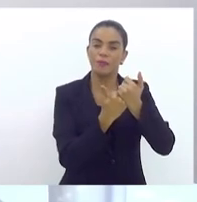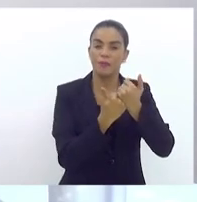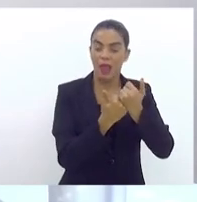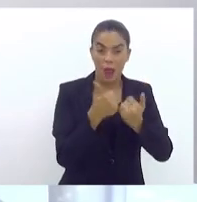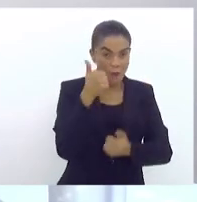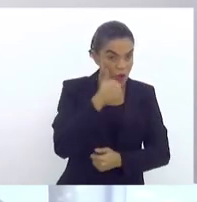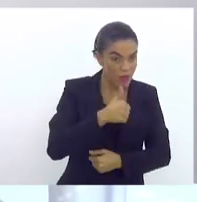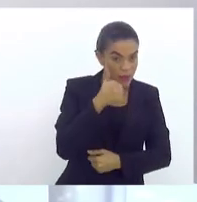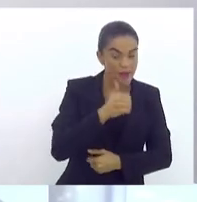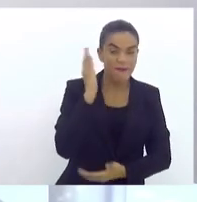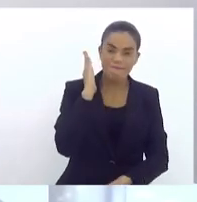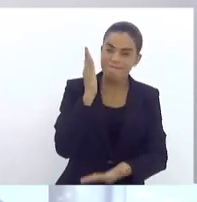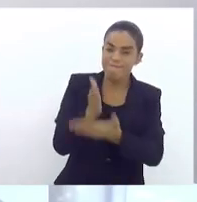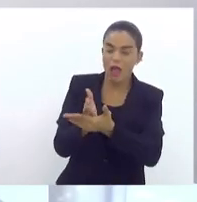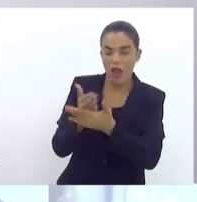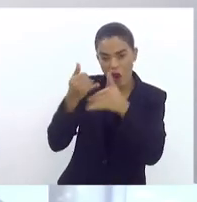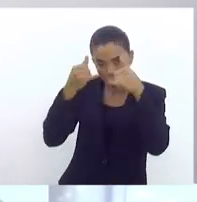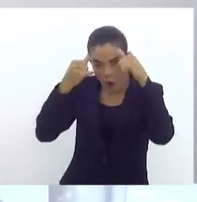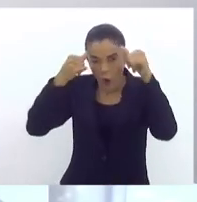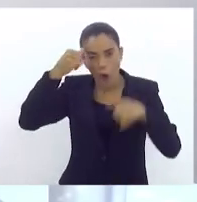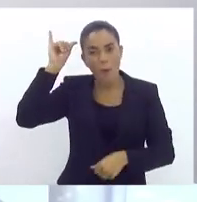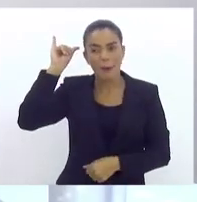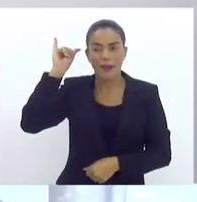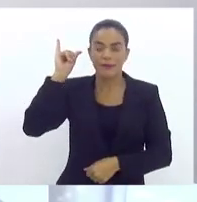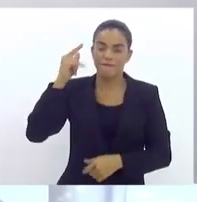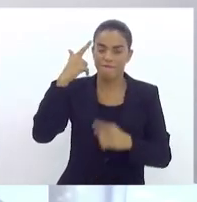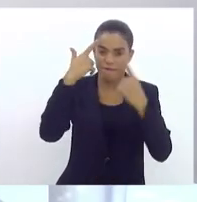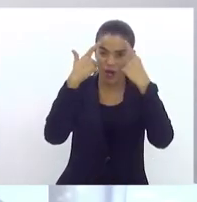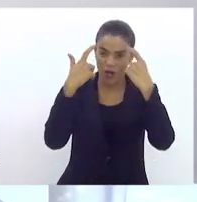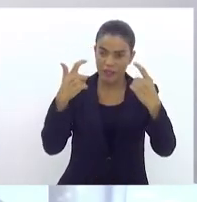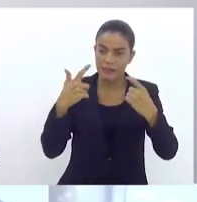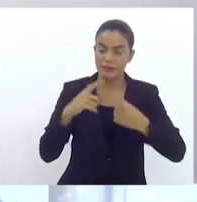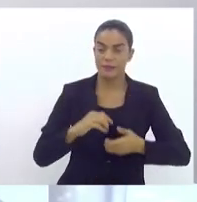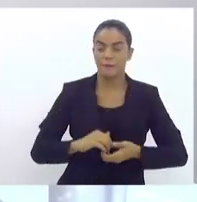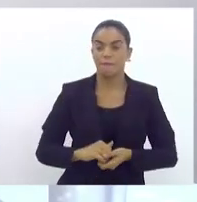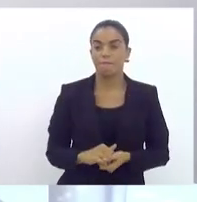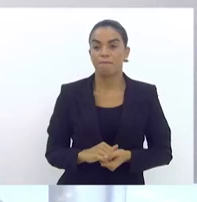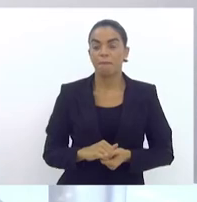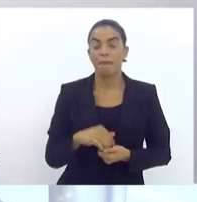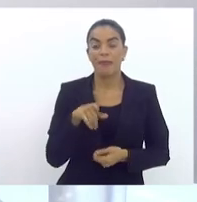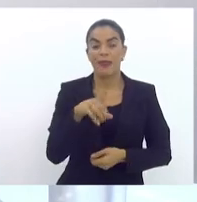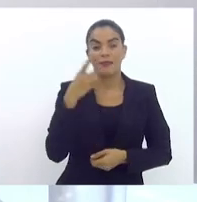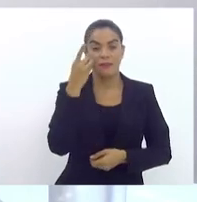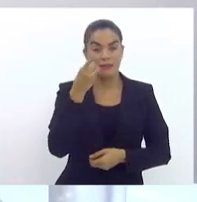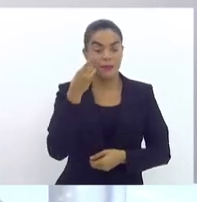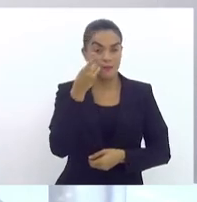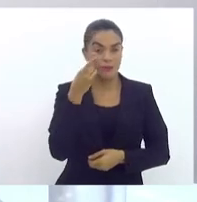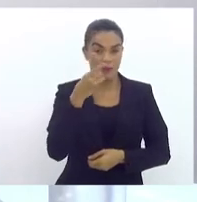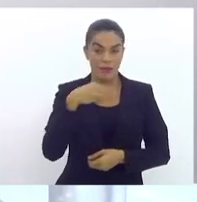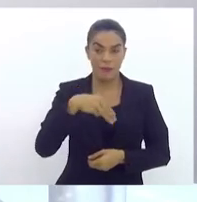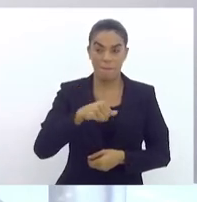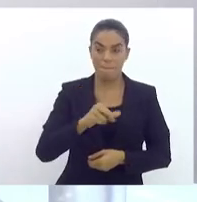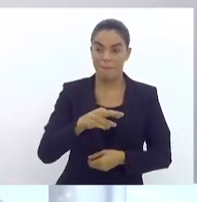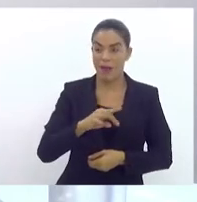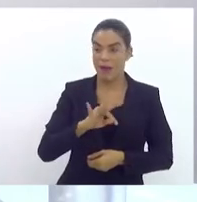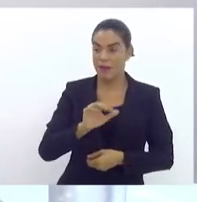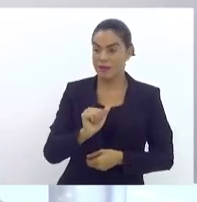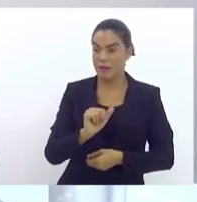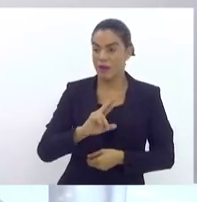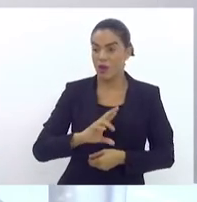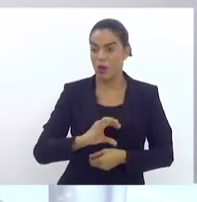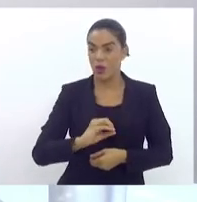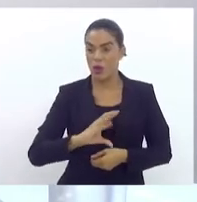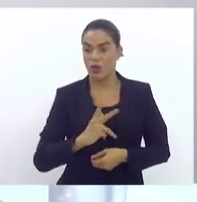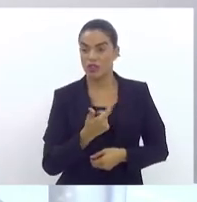violências é é muito importante né esse fato que a deputada Marta Rocha a todos aqui que foi da CPI do feminicídio que realmente